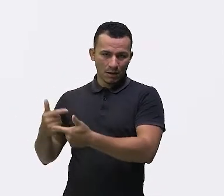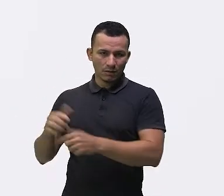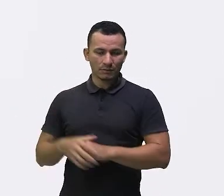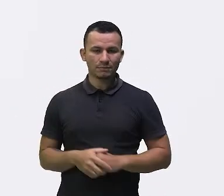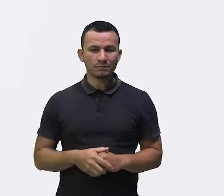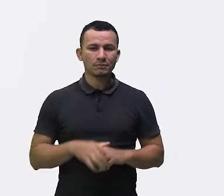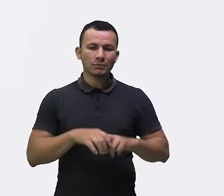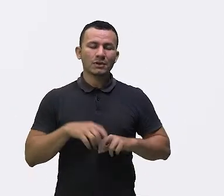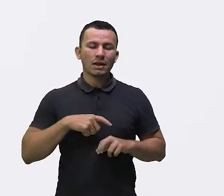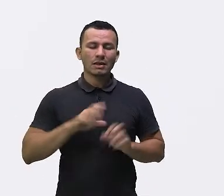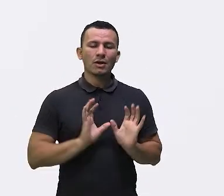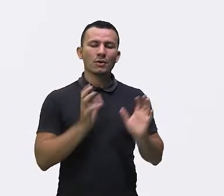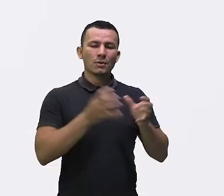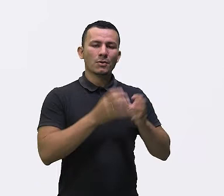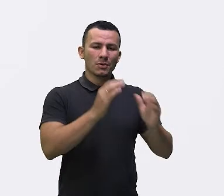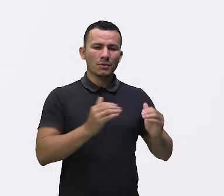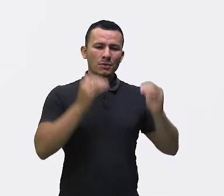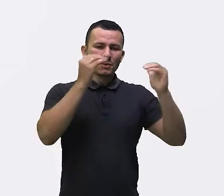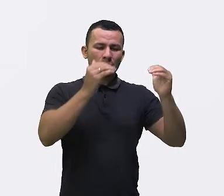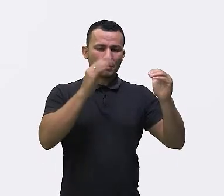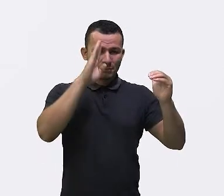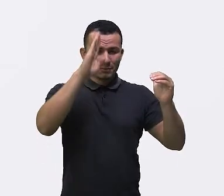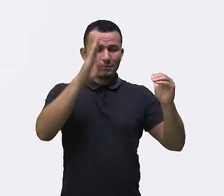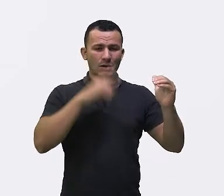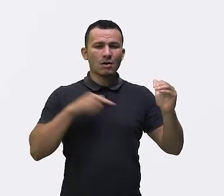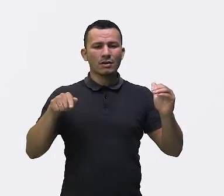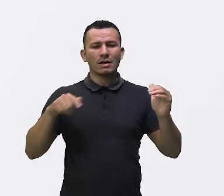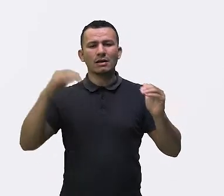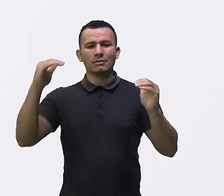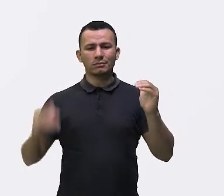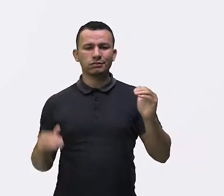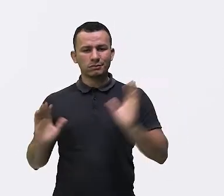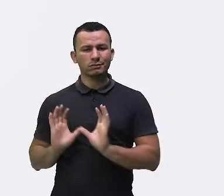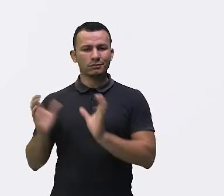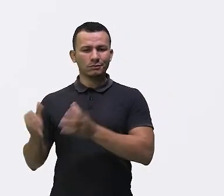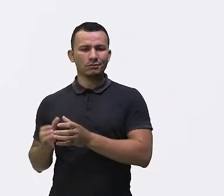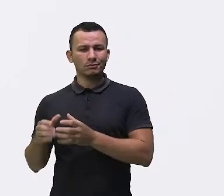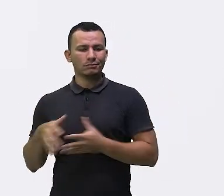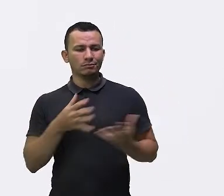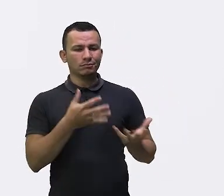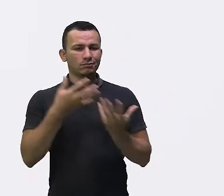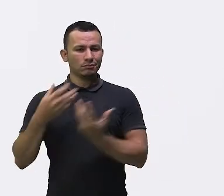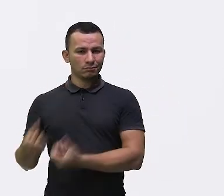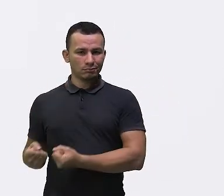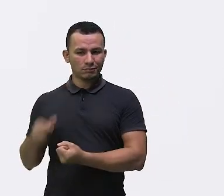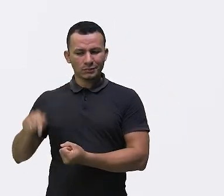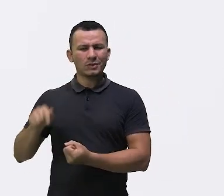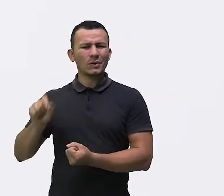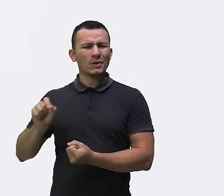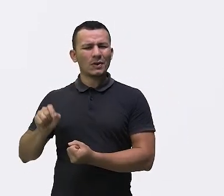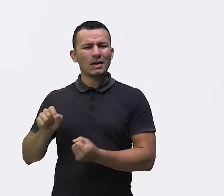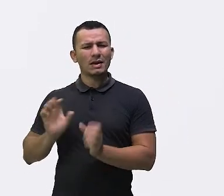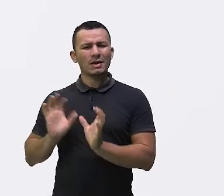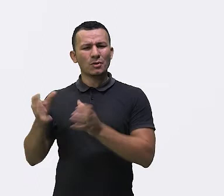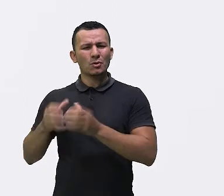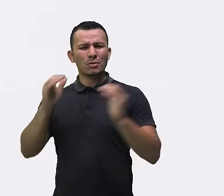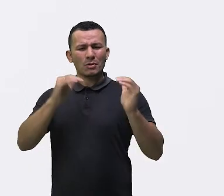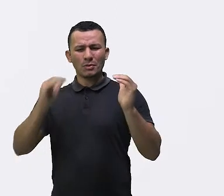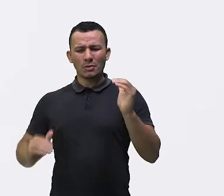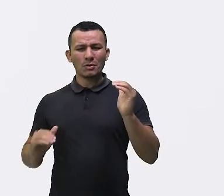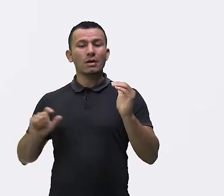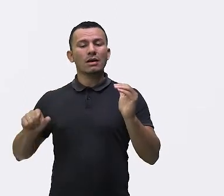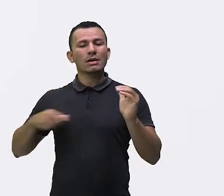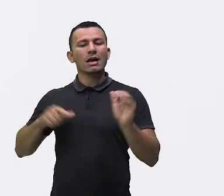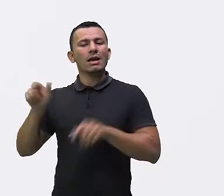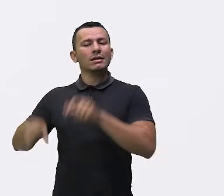classe dominante e a classe dominada. A dominada são os trabalhadores, né? Marx se chama